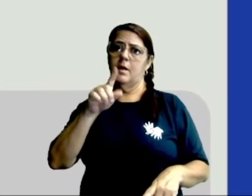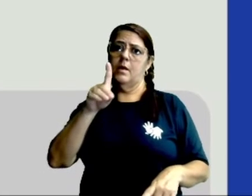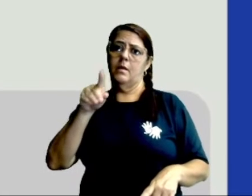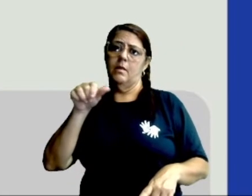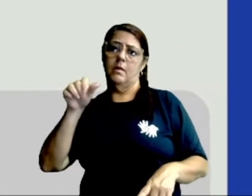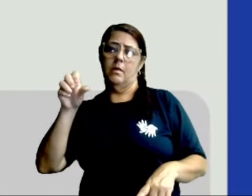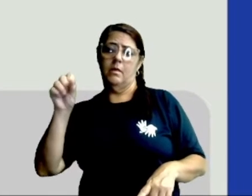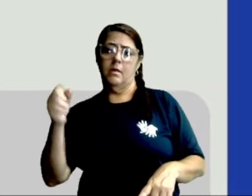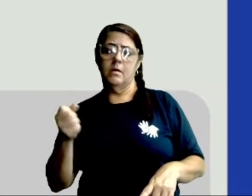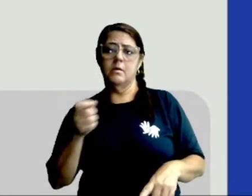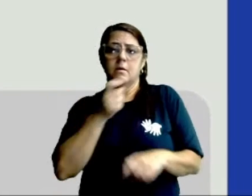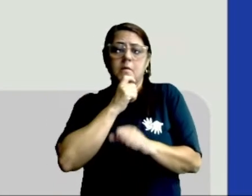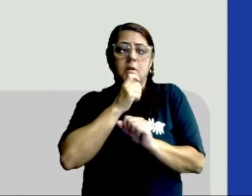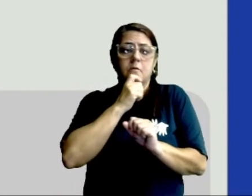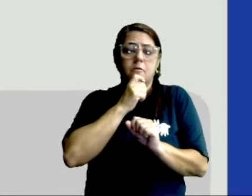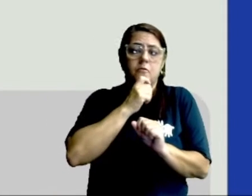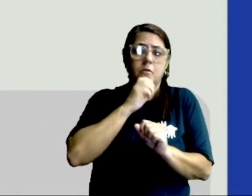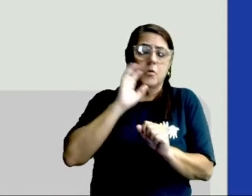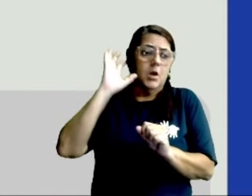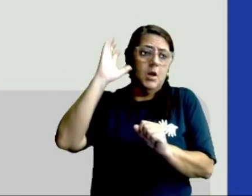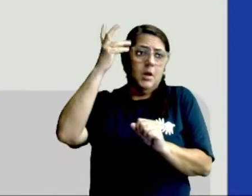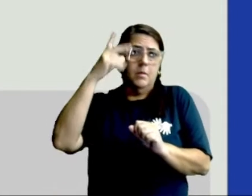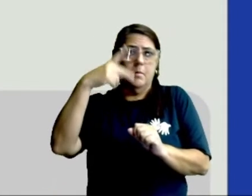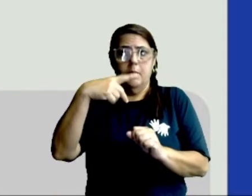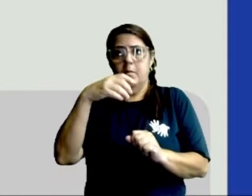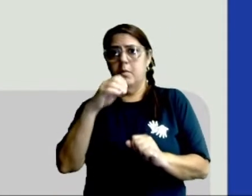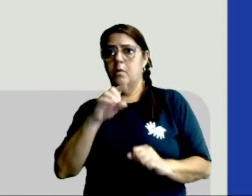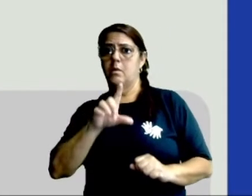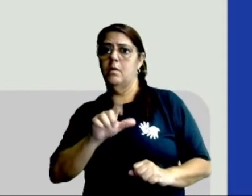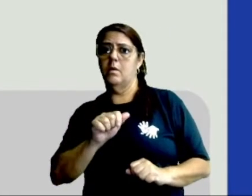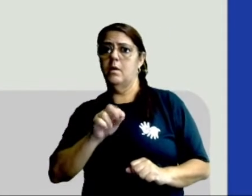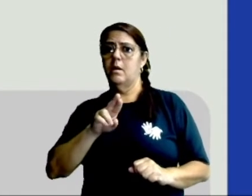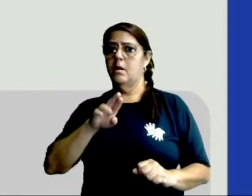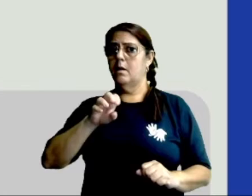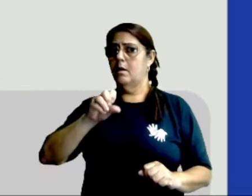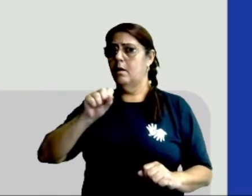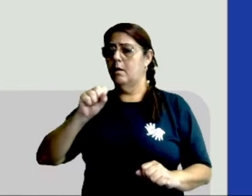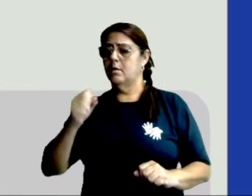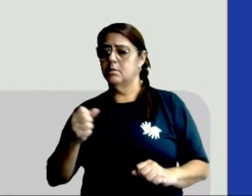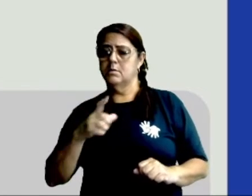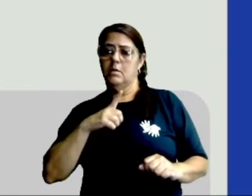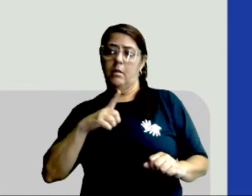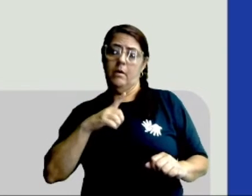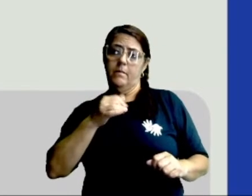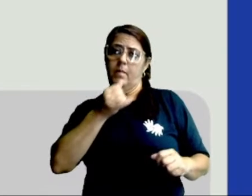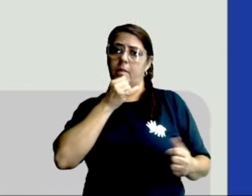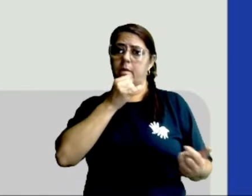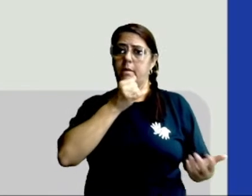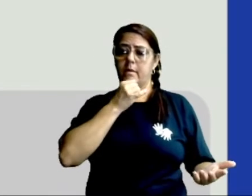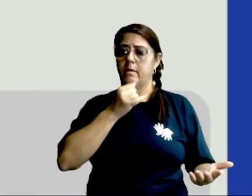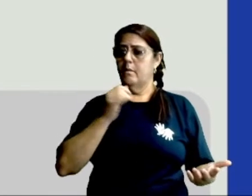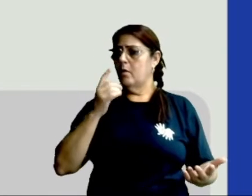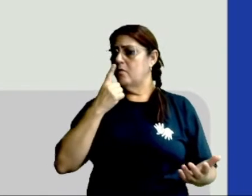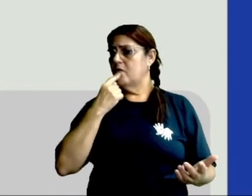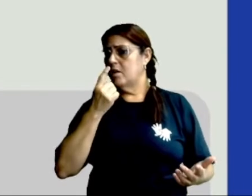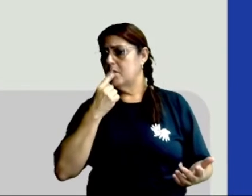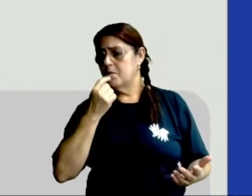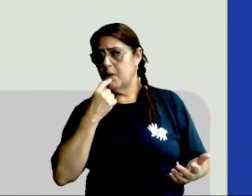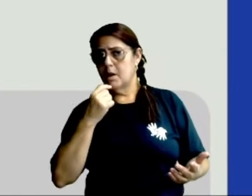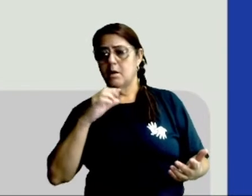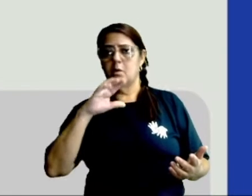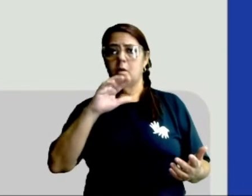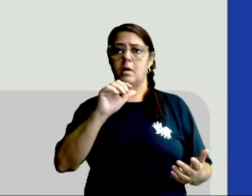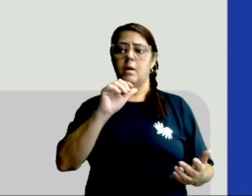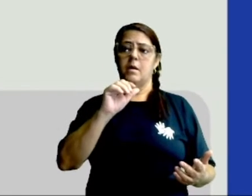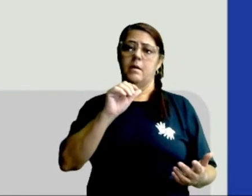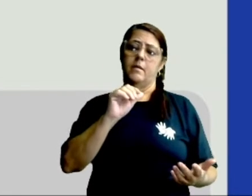clima. E as zonas mais frias, né, próximas às zonas polares. Então você tem aqui, por exemplo, esse clima vermelho, né, o